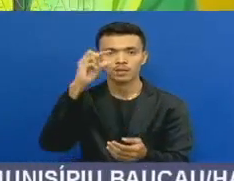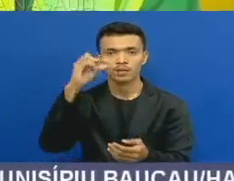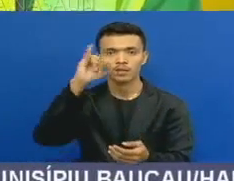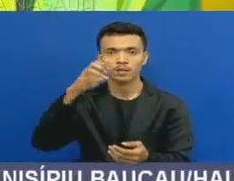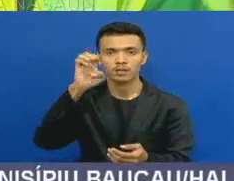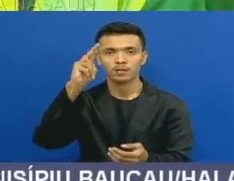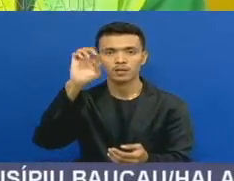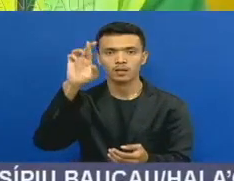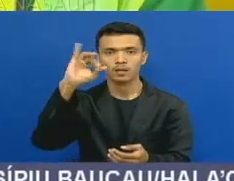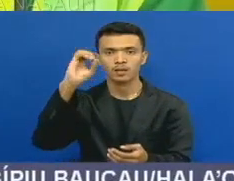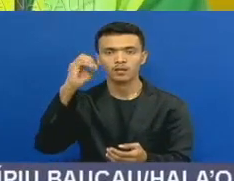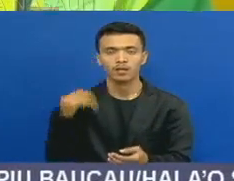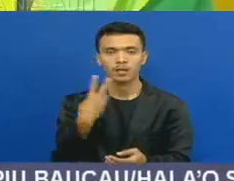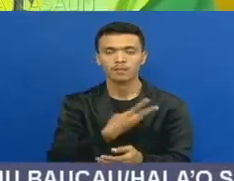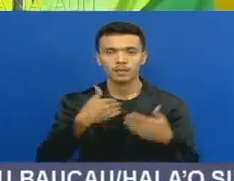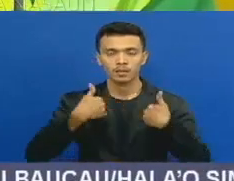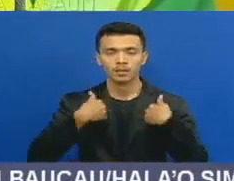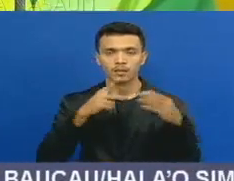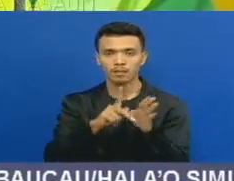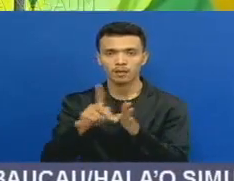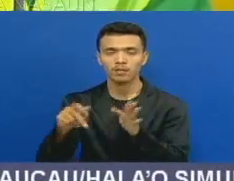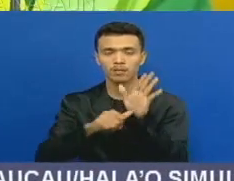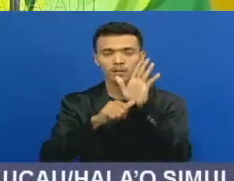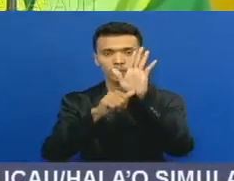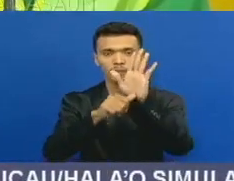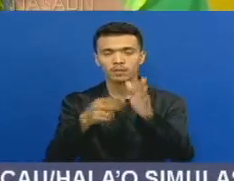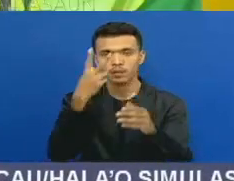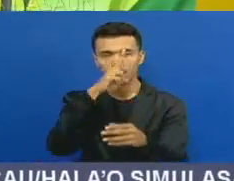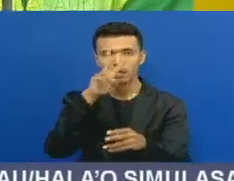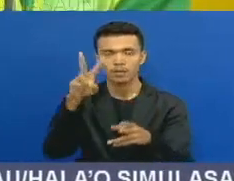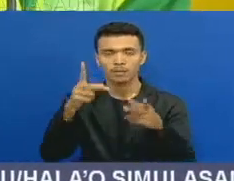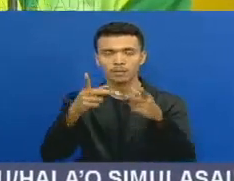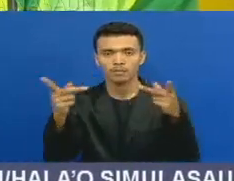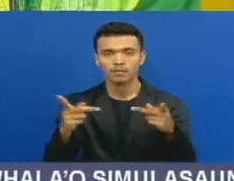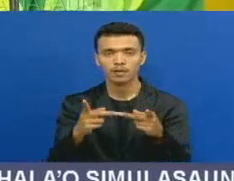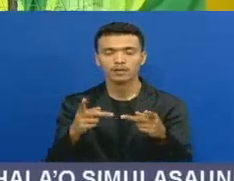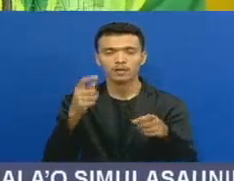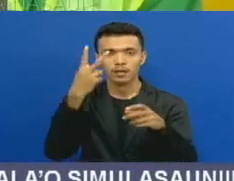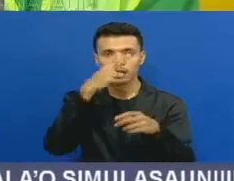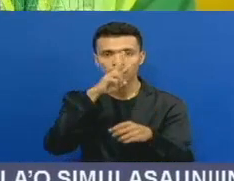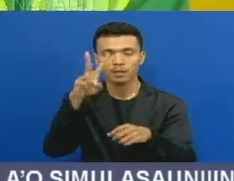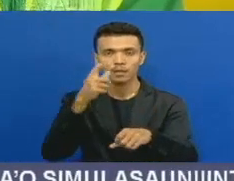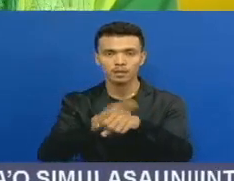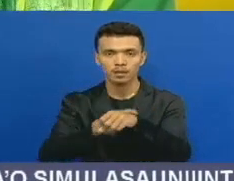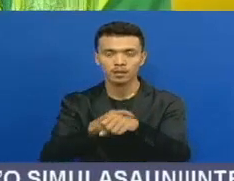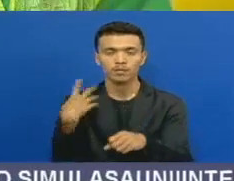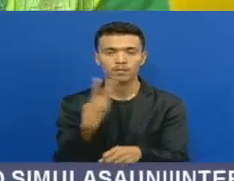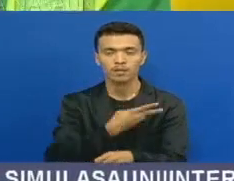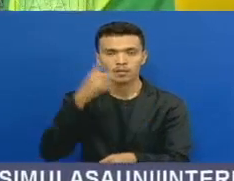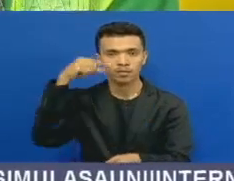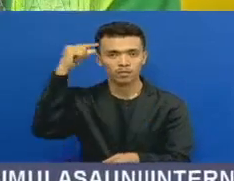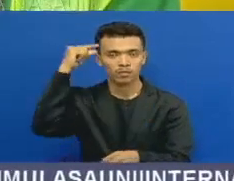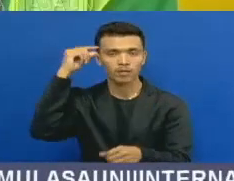ami ia a minha plano programa ne bem que tu apresenta. Hareba condições, hareba situações ne bem que itenia governo, itenia